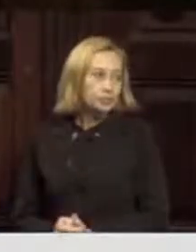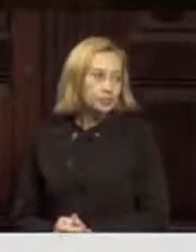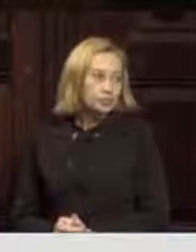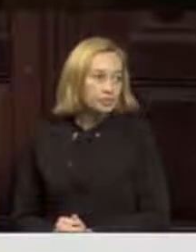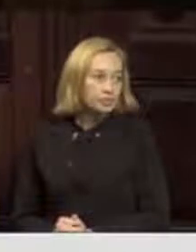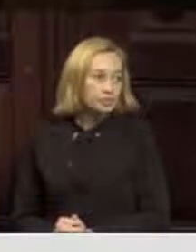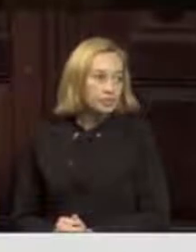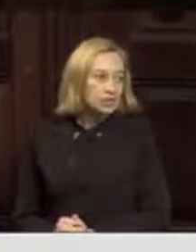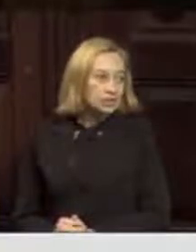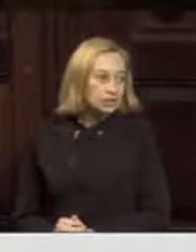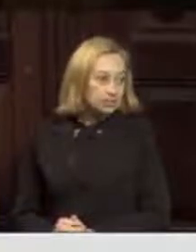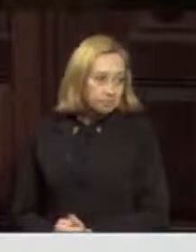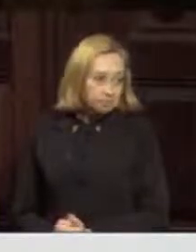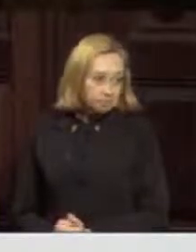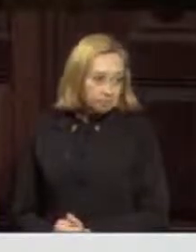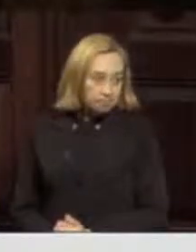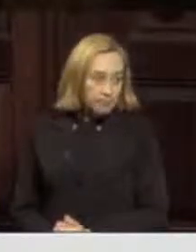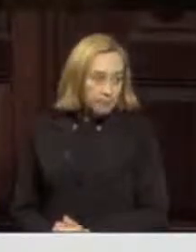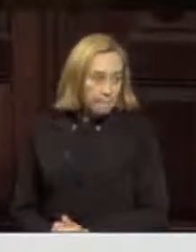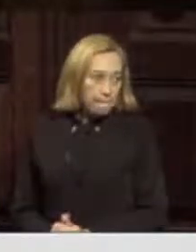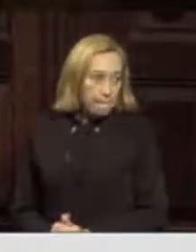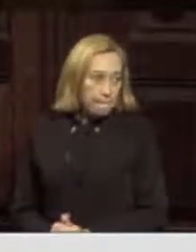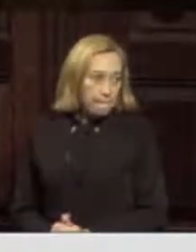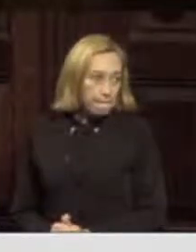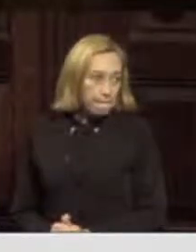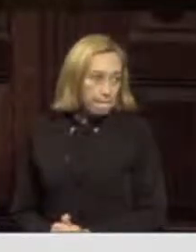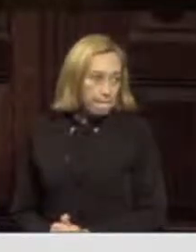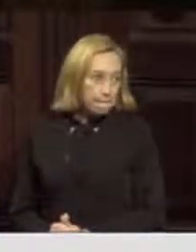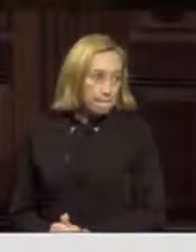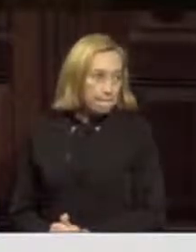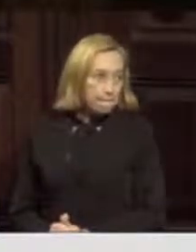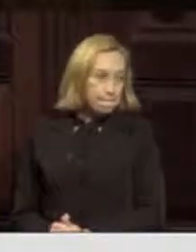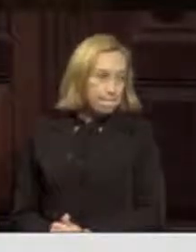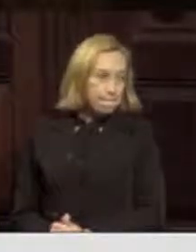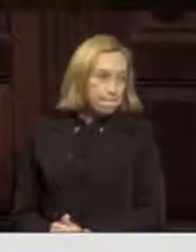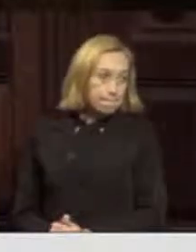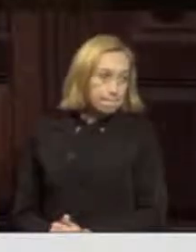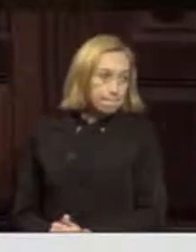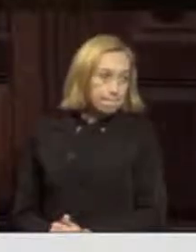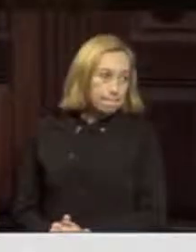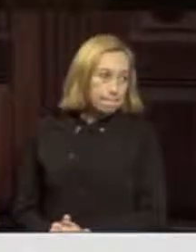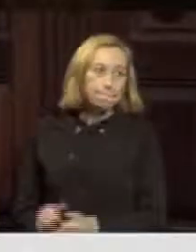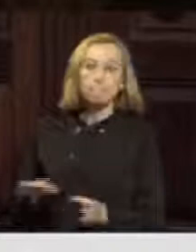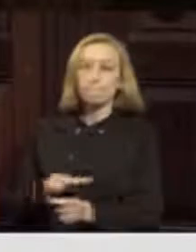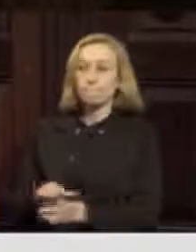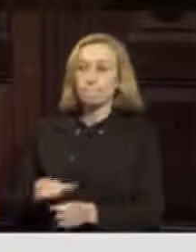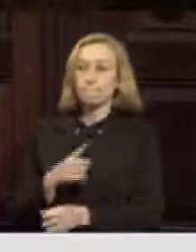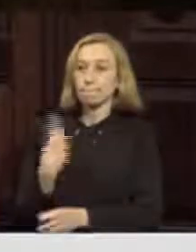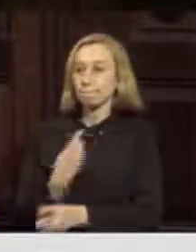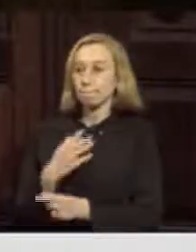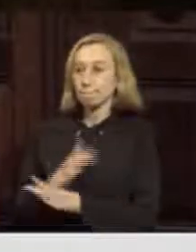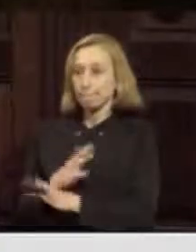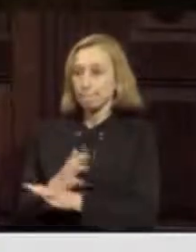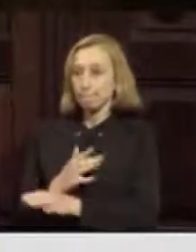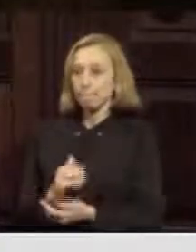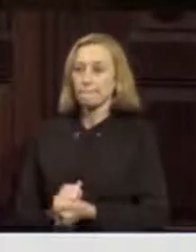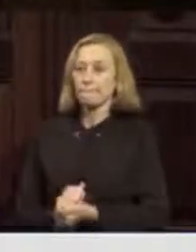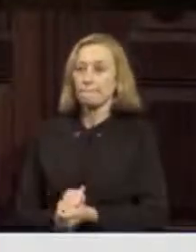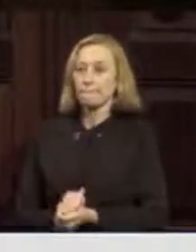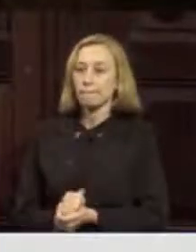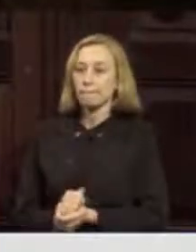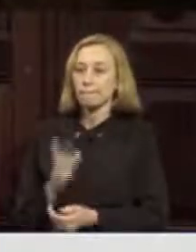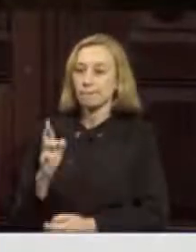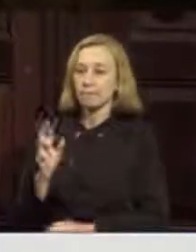nosso Fórum de Desenvolvimento Econômico com setores representativos da nossa cidade e da região de